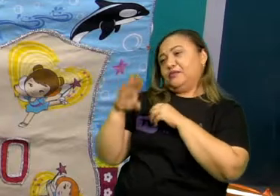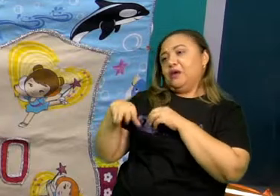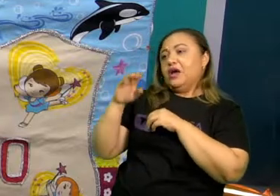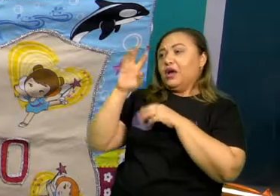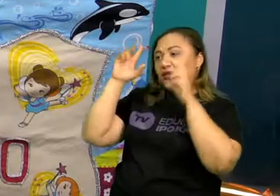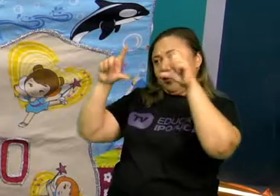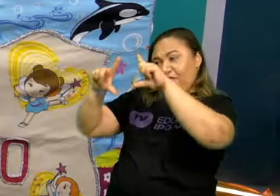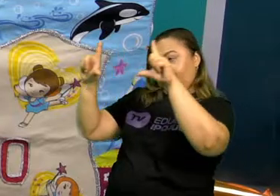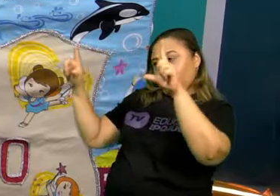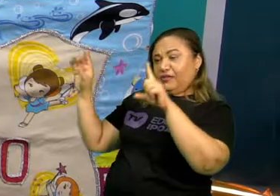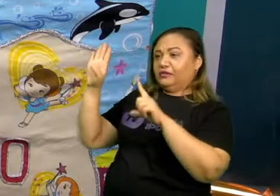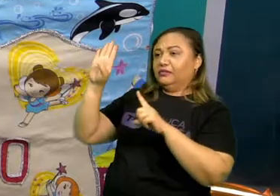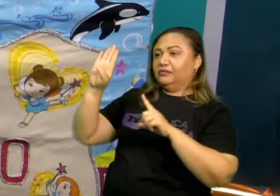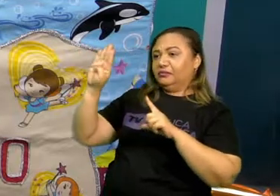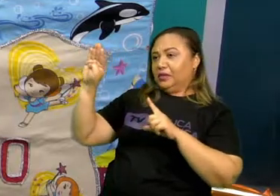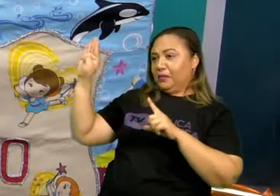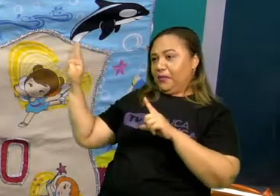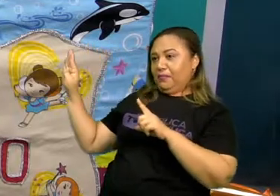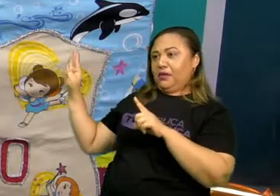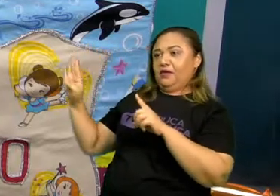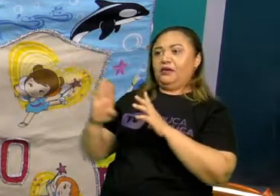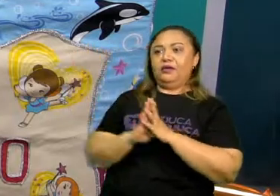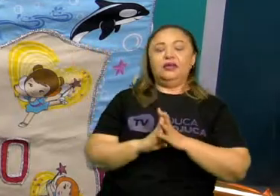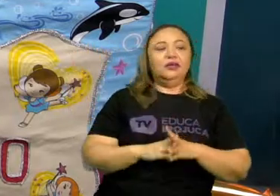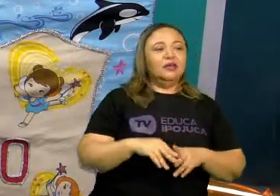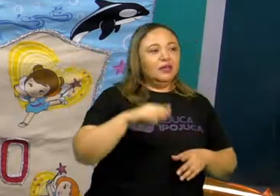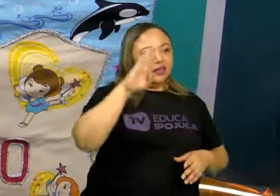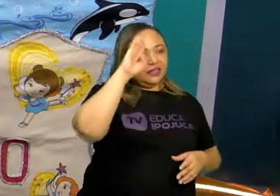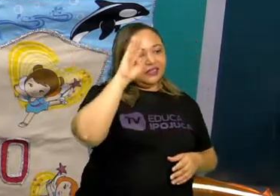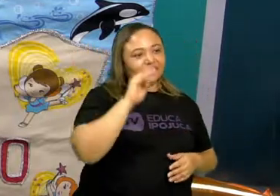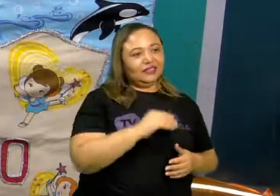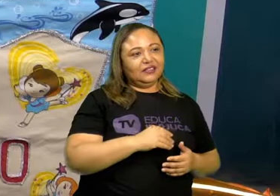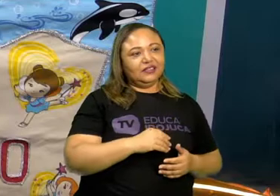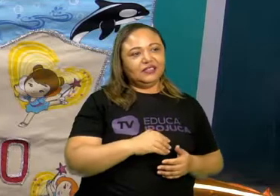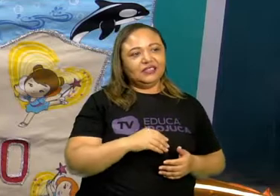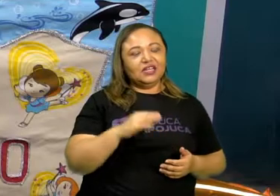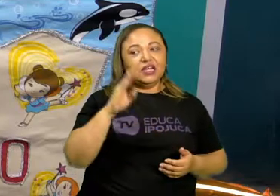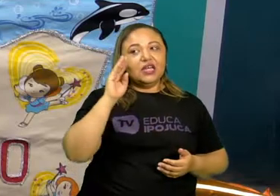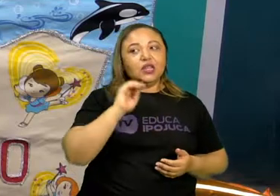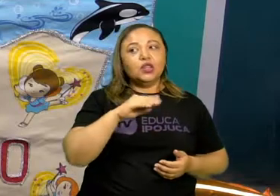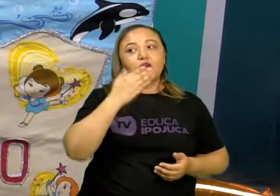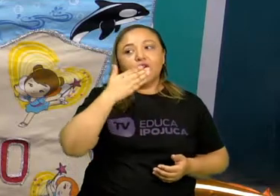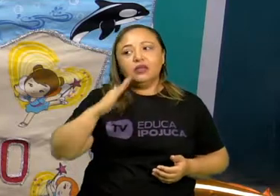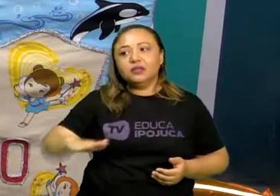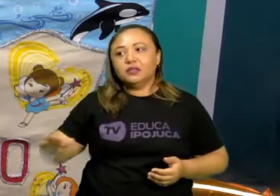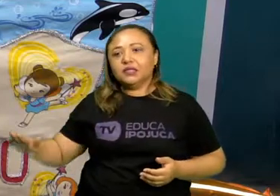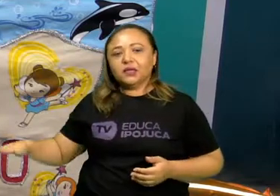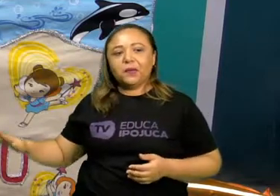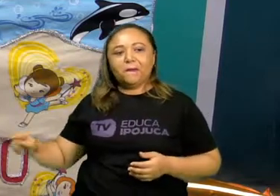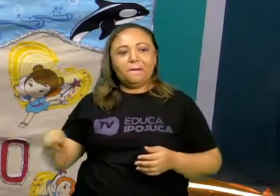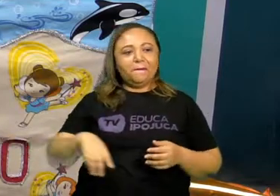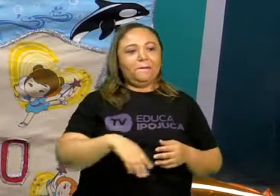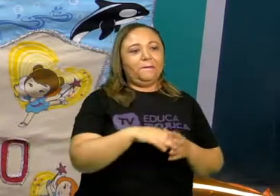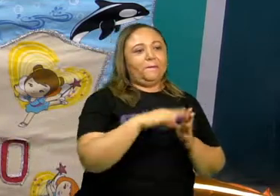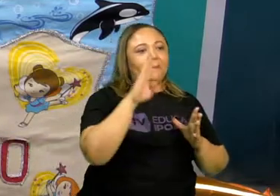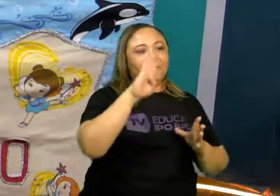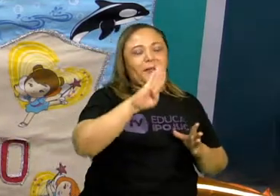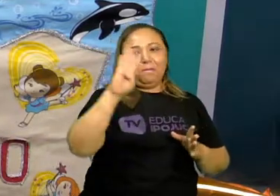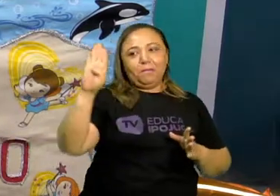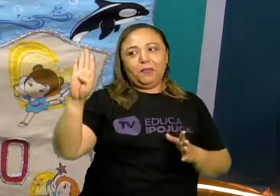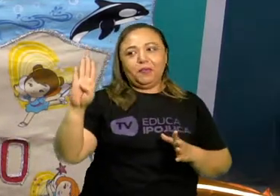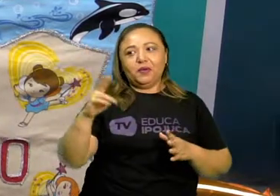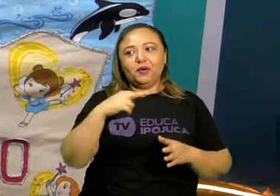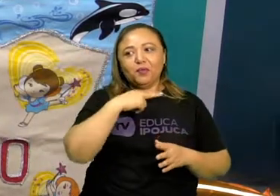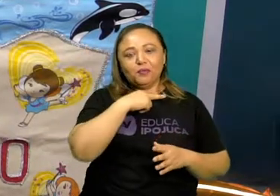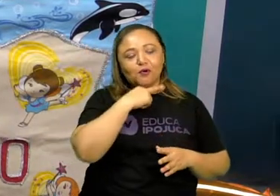leiturinha? Escondida. Rapaz, eu não acredito nisso. Crianças? Crianças não podem assistir o BBB, tá, gente?